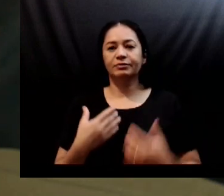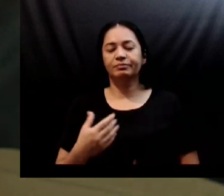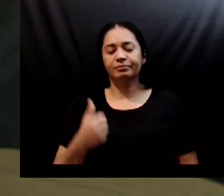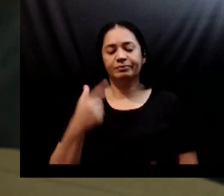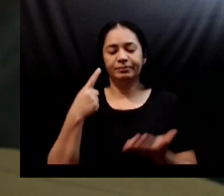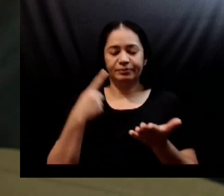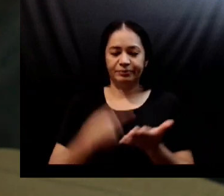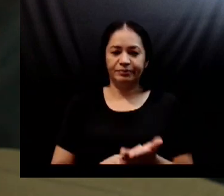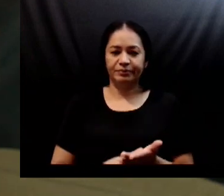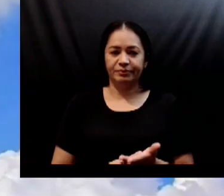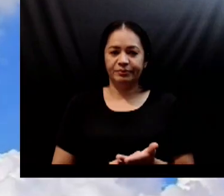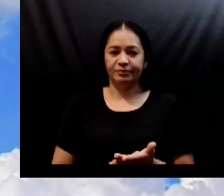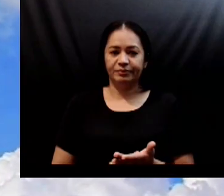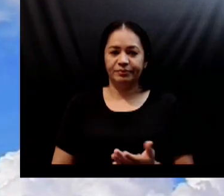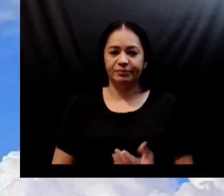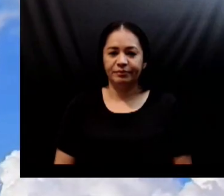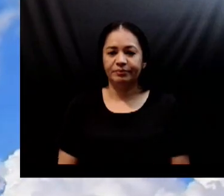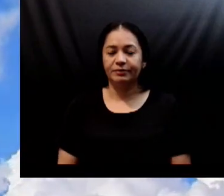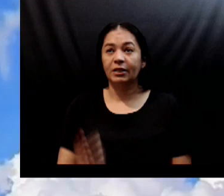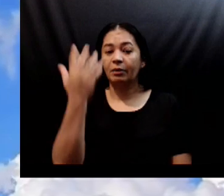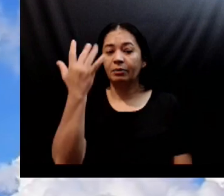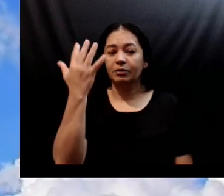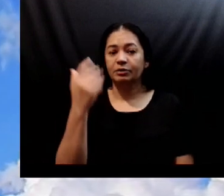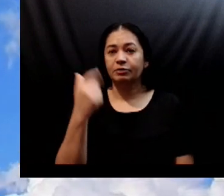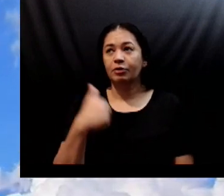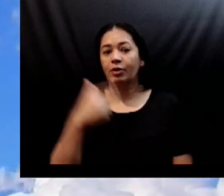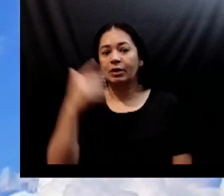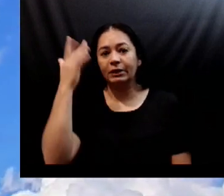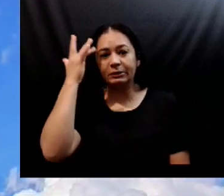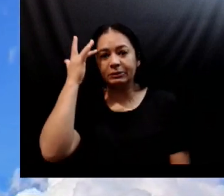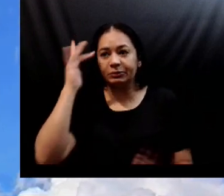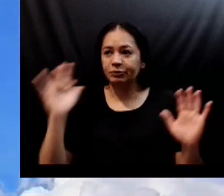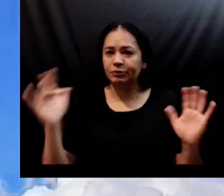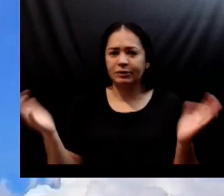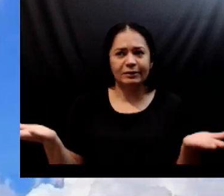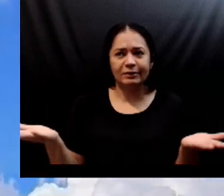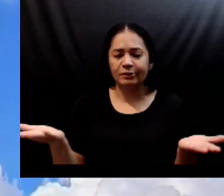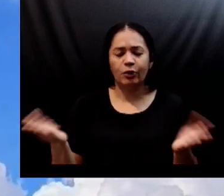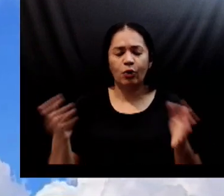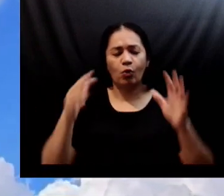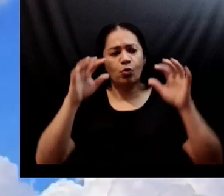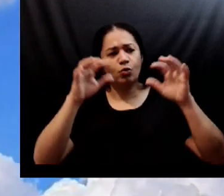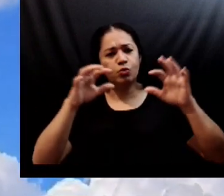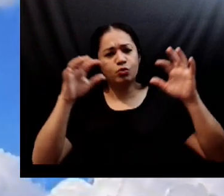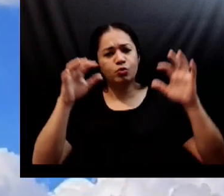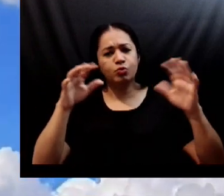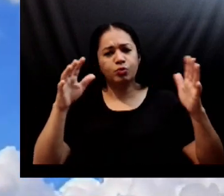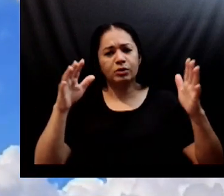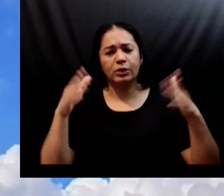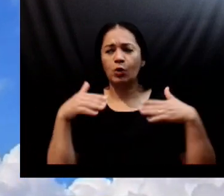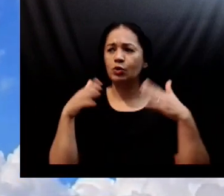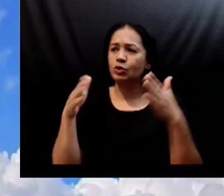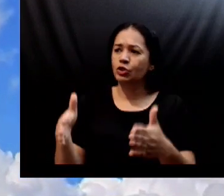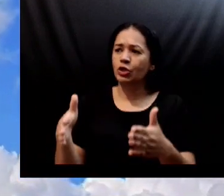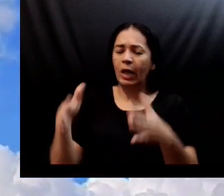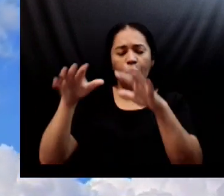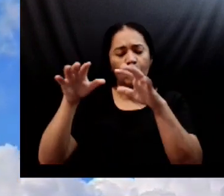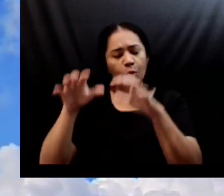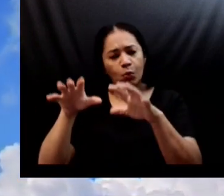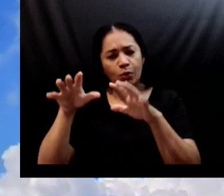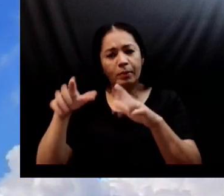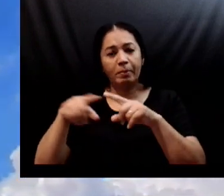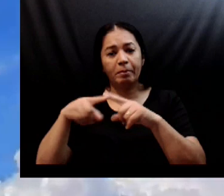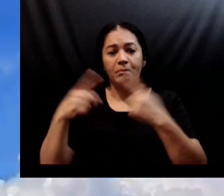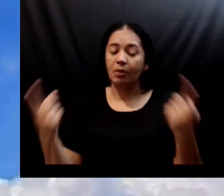do tempo, né? Olha, eu não entendi nada, choveu hoje, né? Tá chovendo e eu cheguei aqui com chuva, mas a previsão do tempo